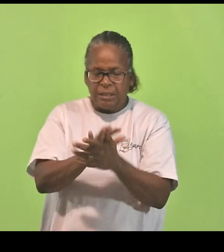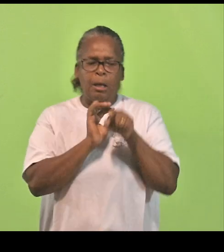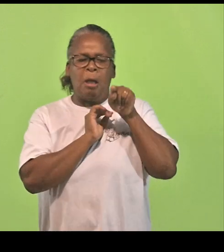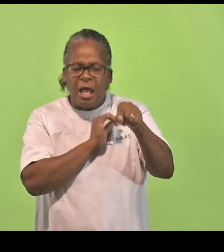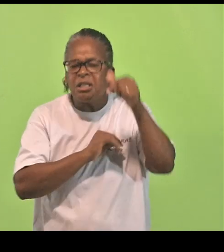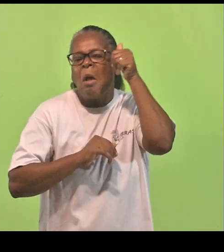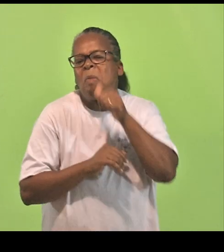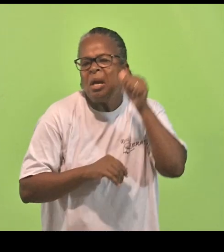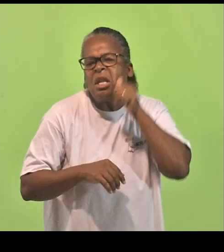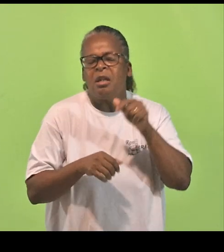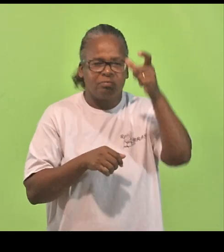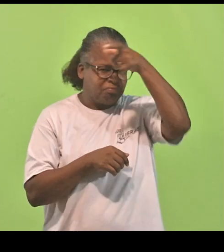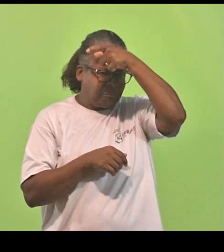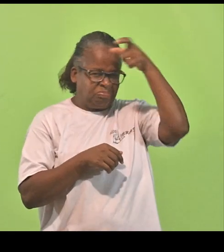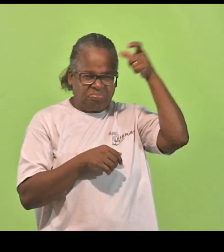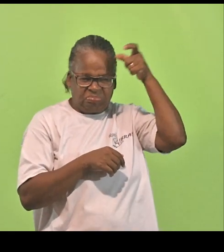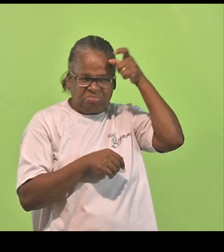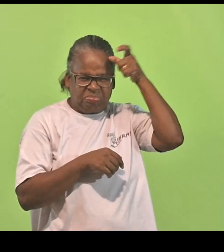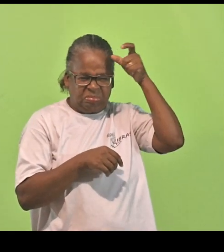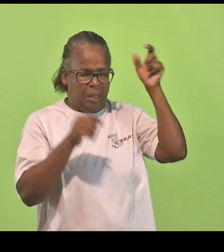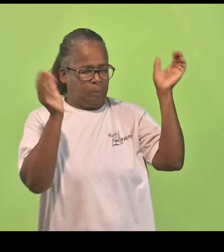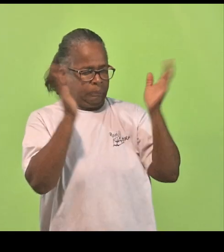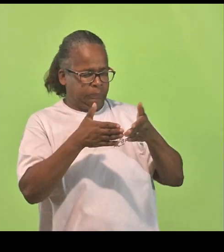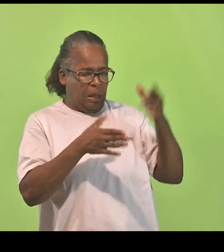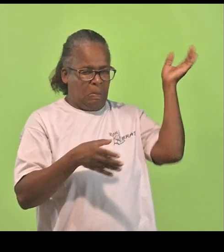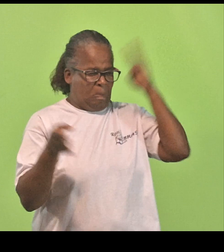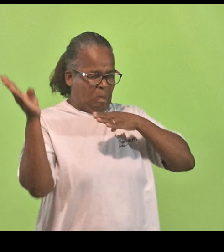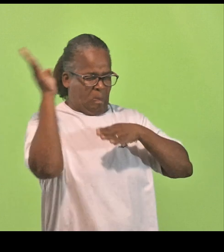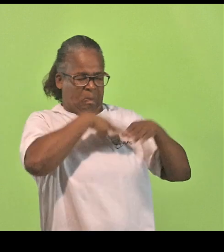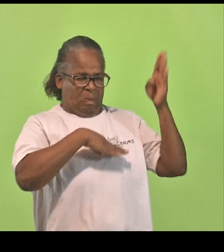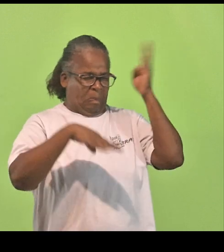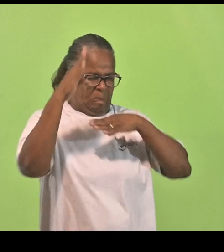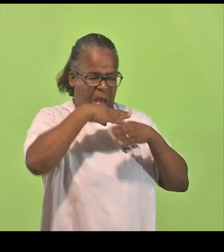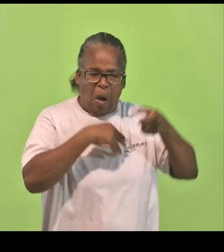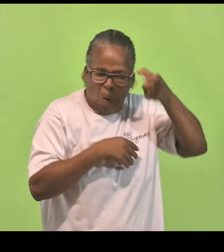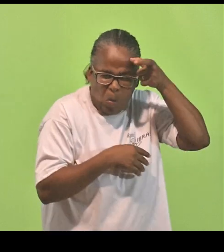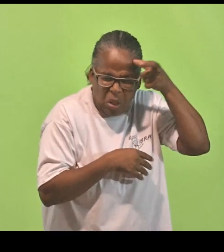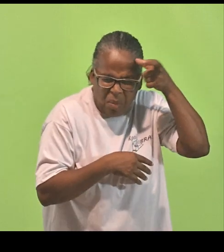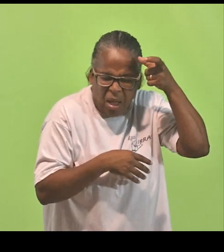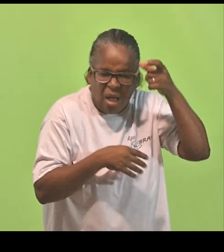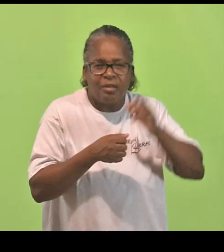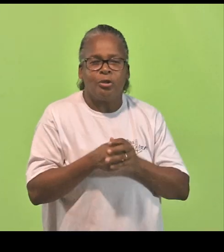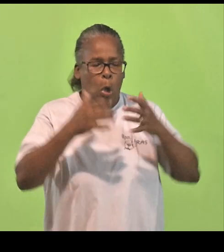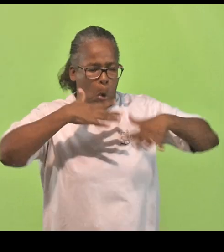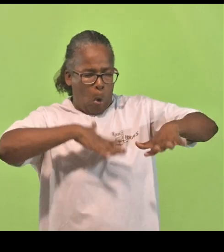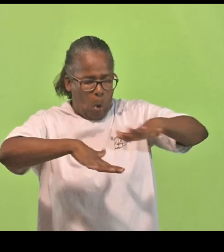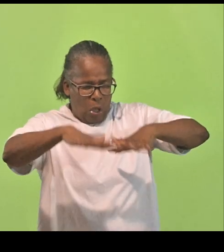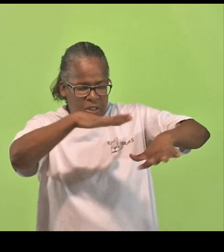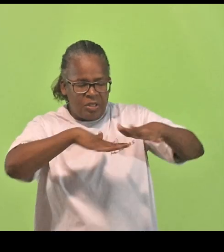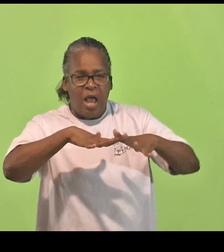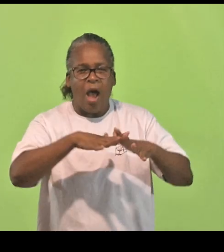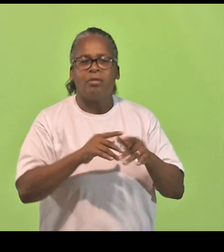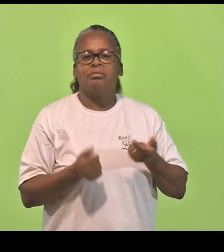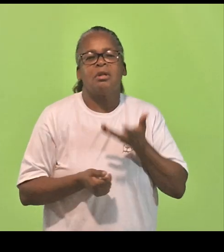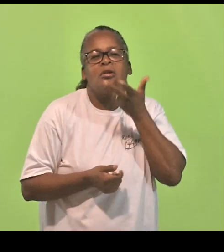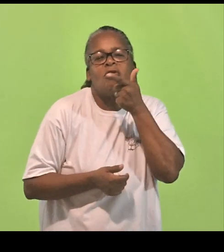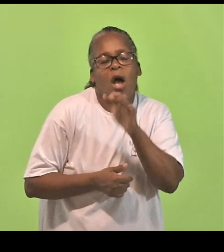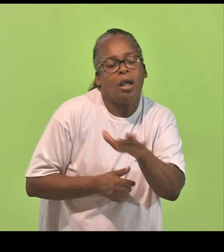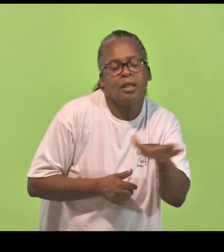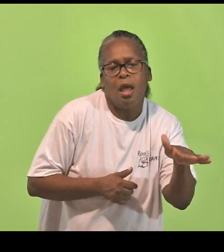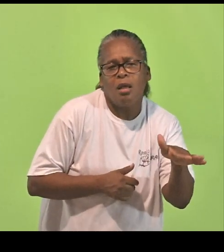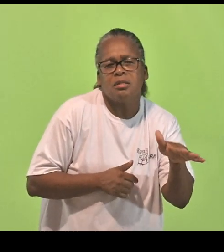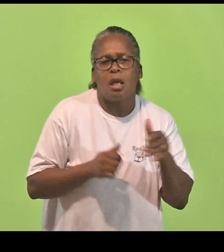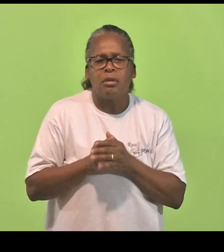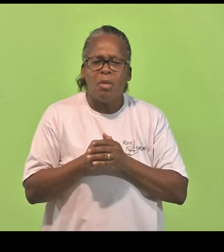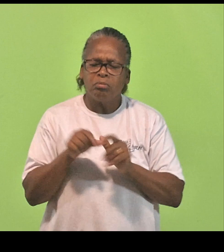crime satânico. E Magia Negra. Os rituais que ameaçam as crianças. Na imagem abaixo, podemos